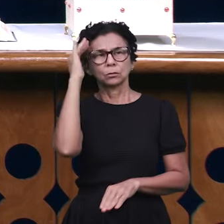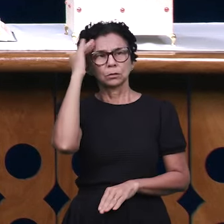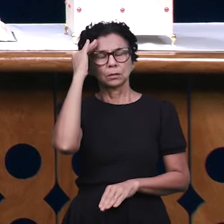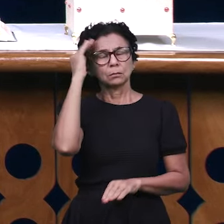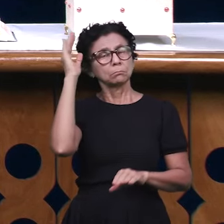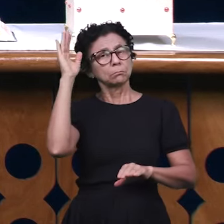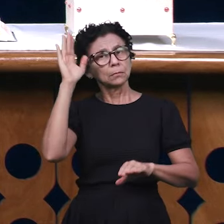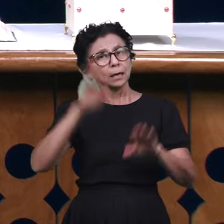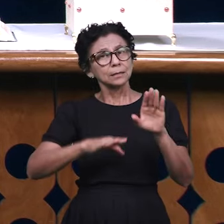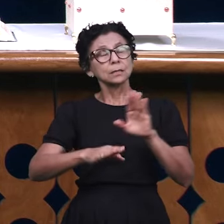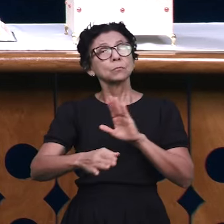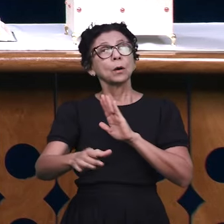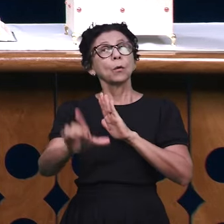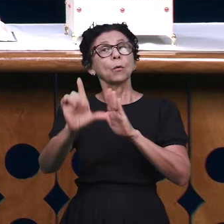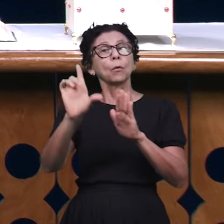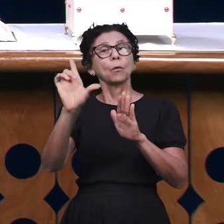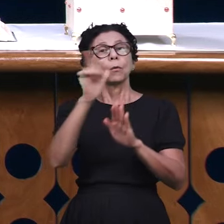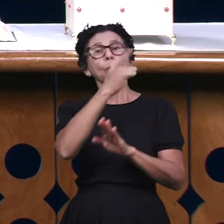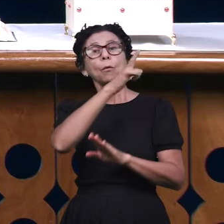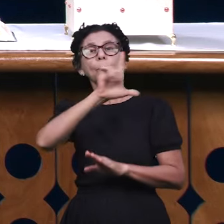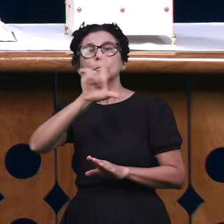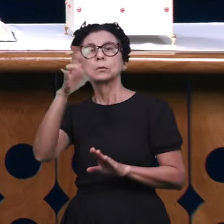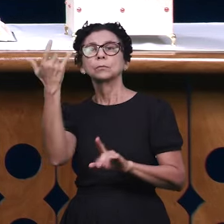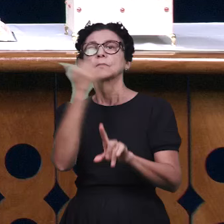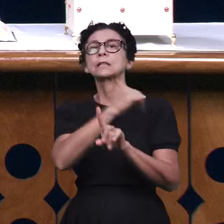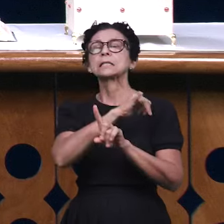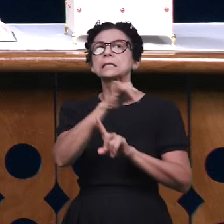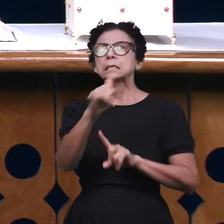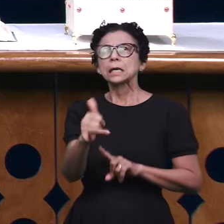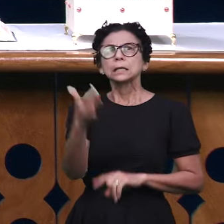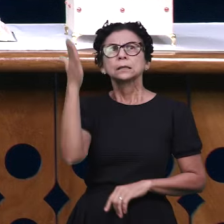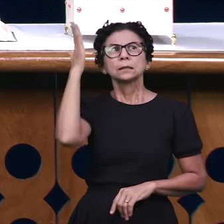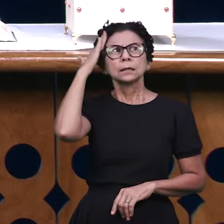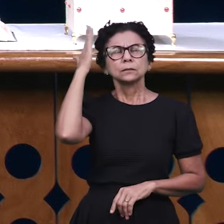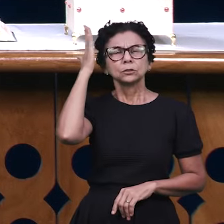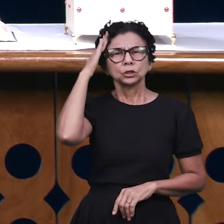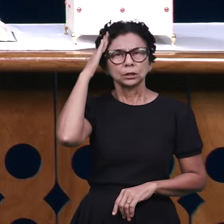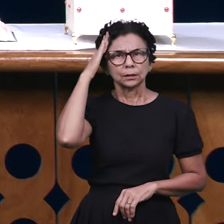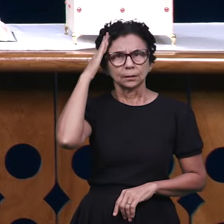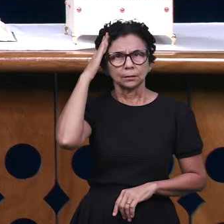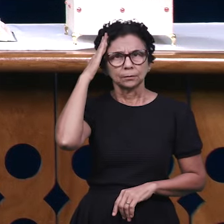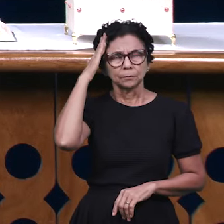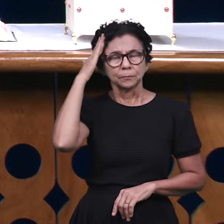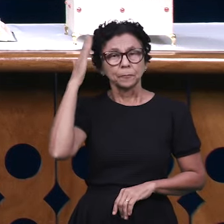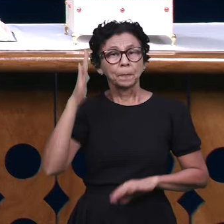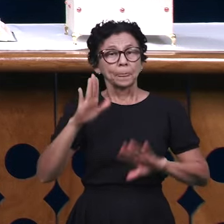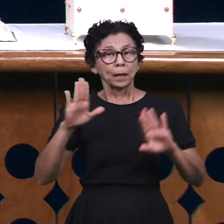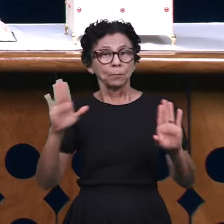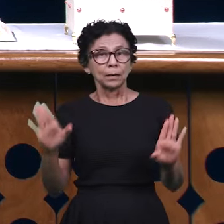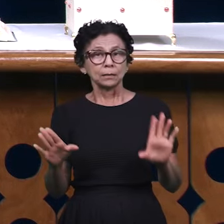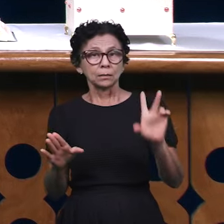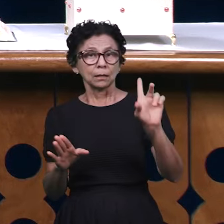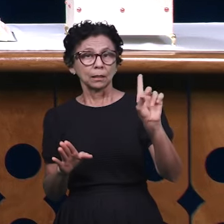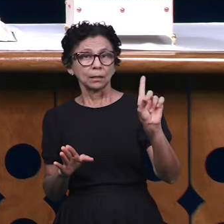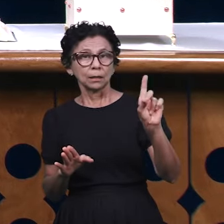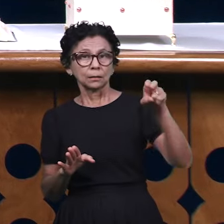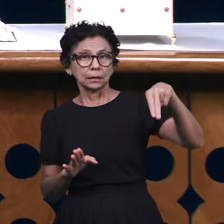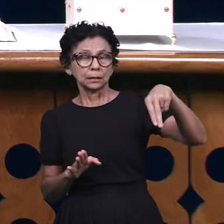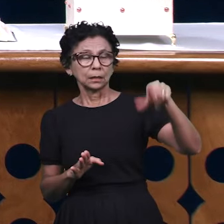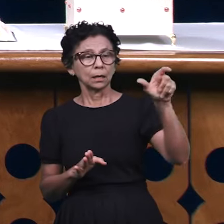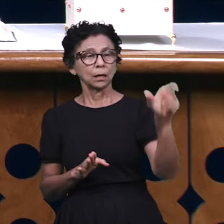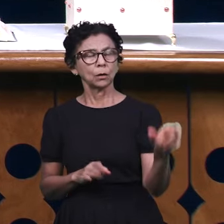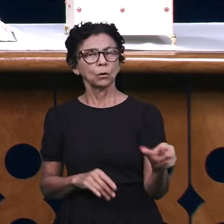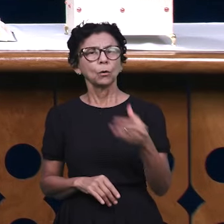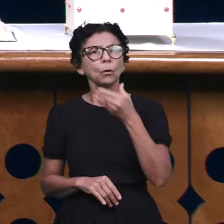era outra profecia. Mas vejam só, o que ele estava falando a Daniel a respeito da